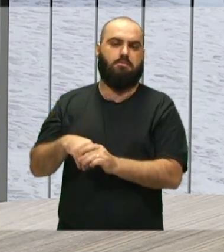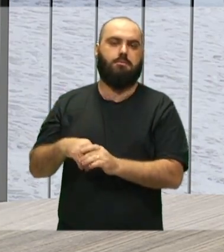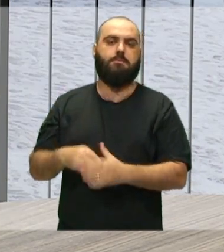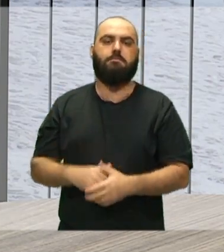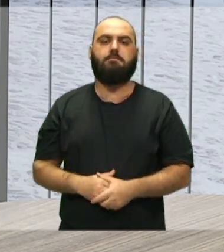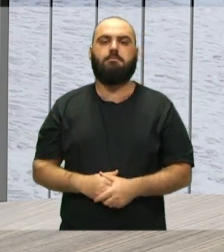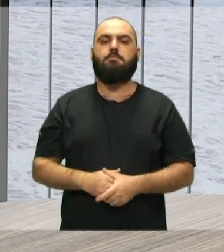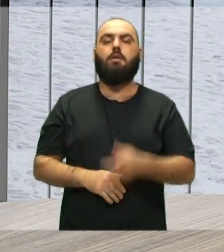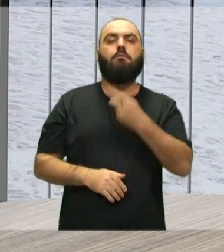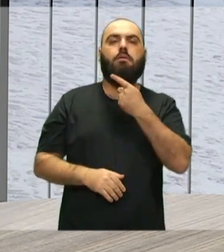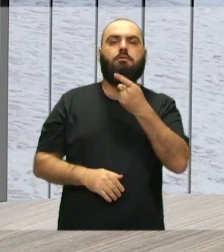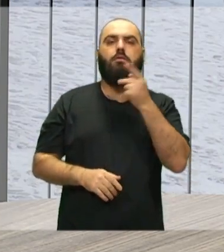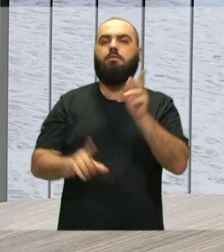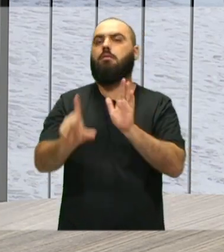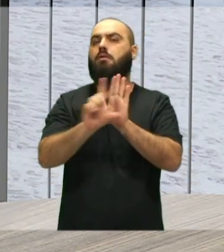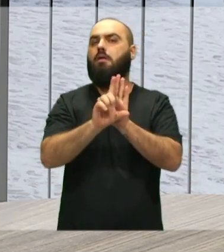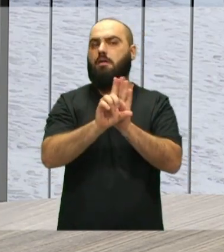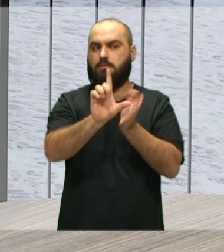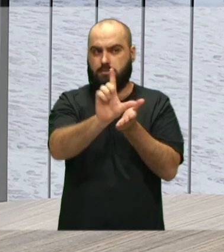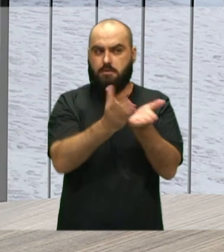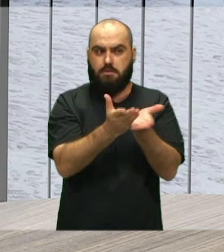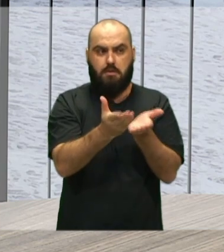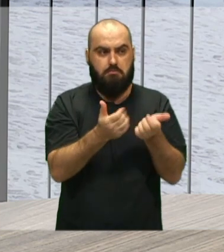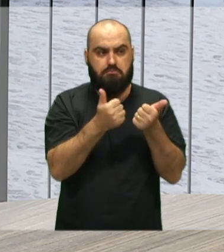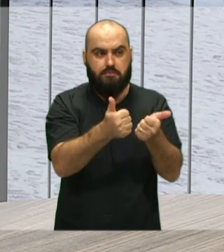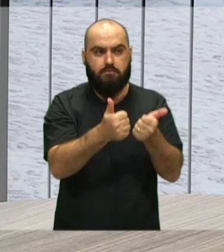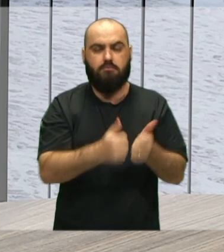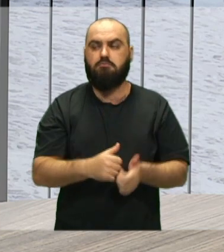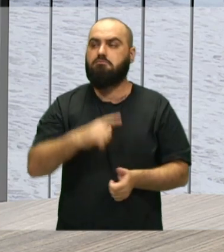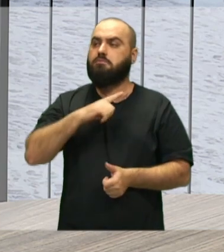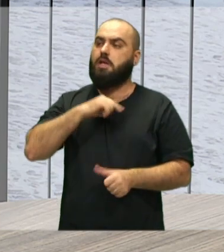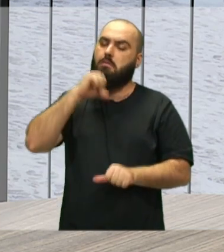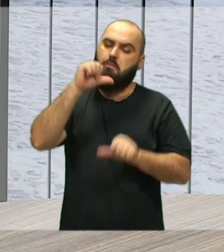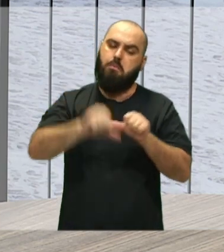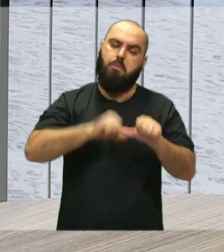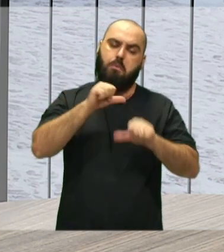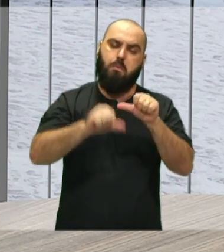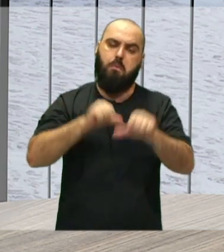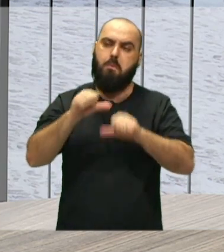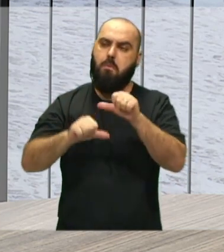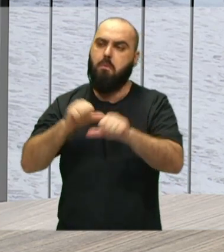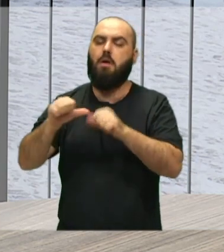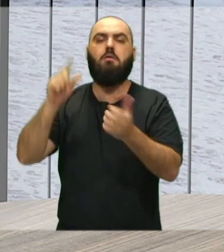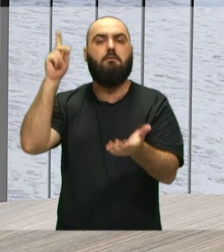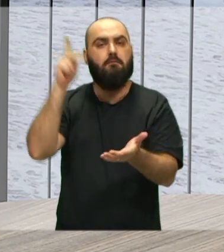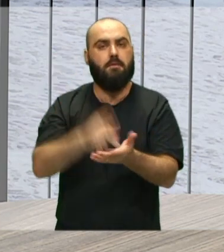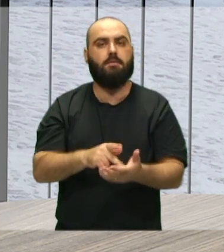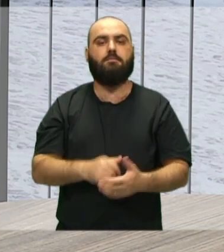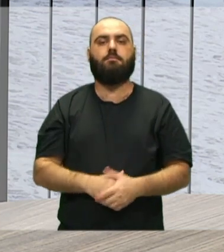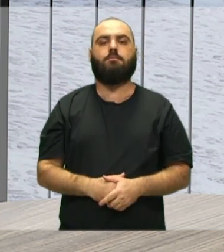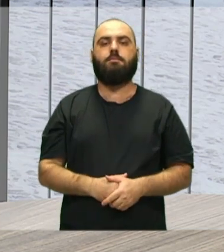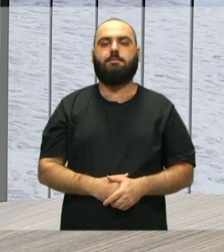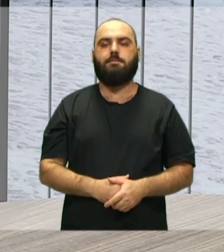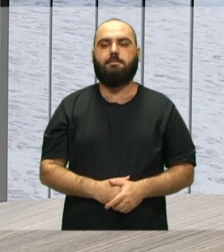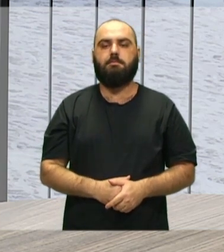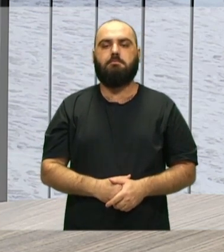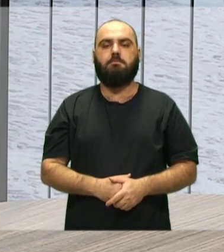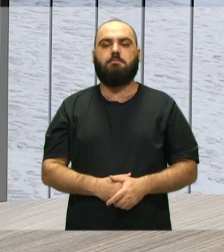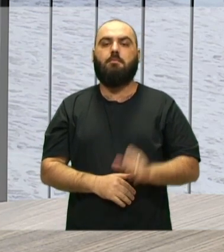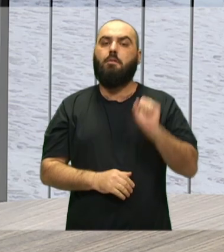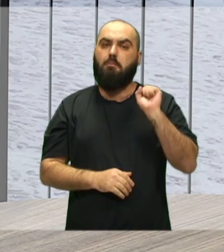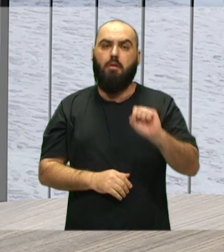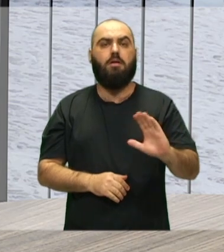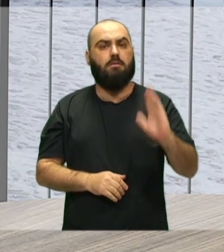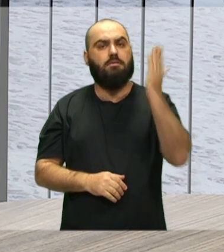a gente falou da lei de licitações agora há pouco, lembra? Tem muita mudança, verdade. Trabalhando na boa-fé, pode